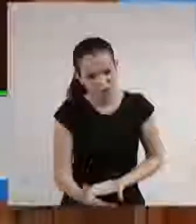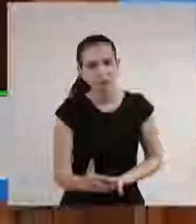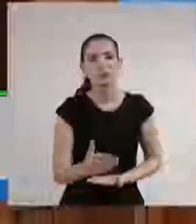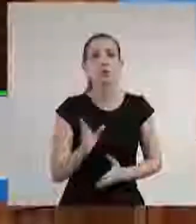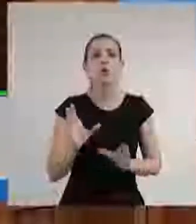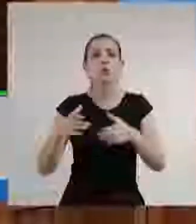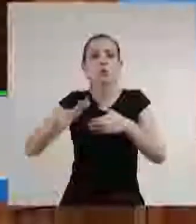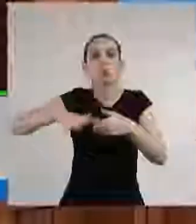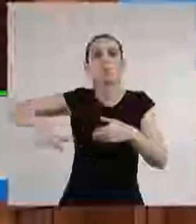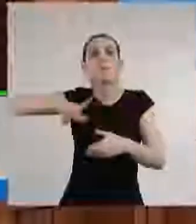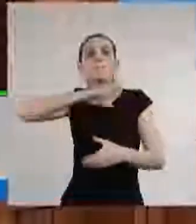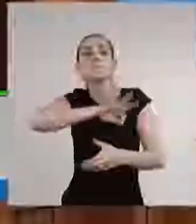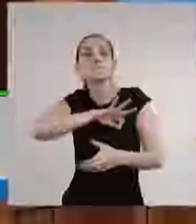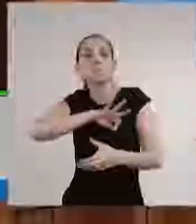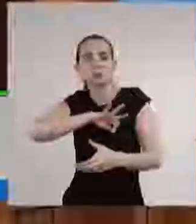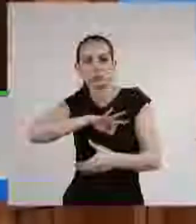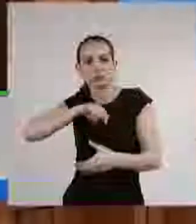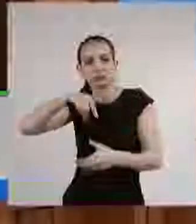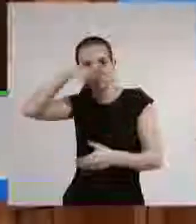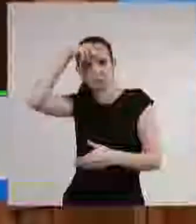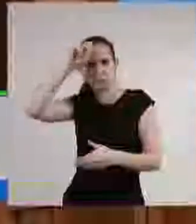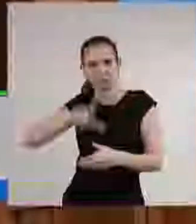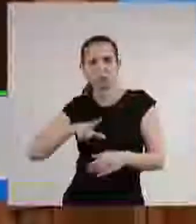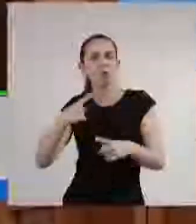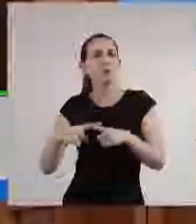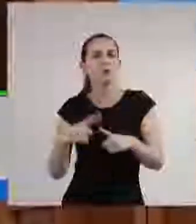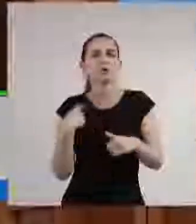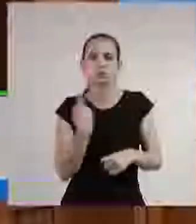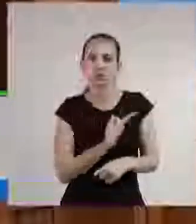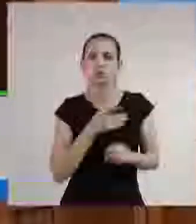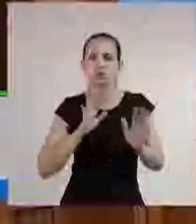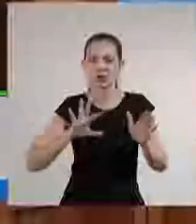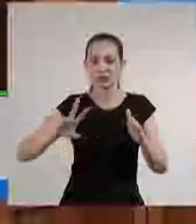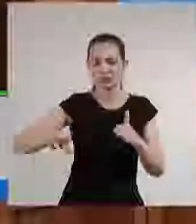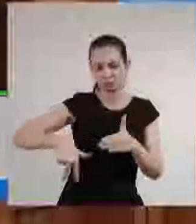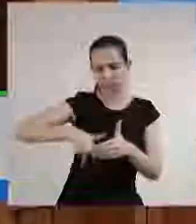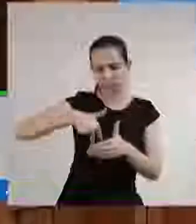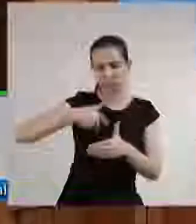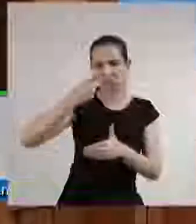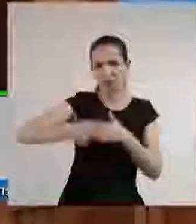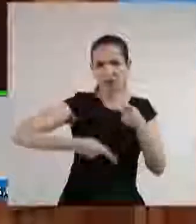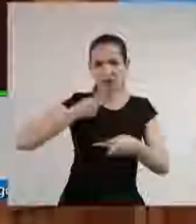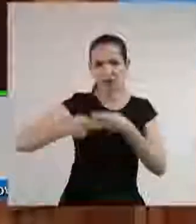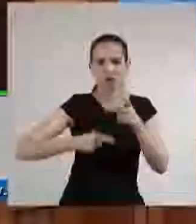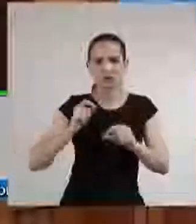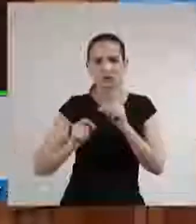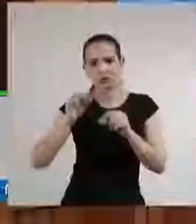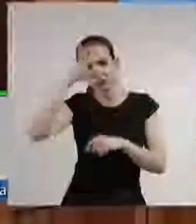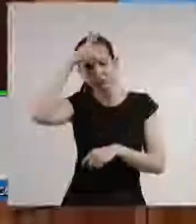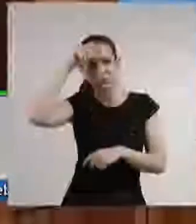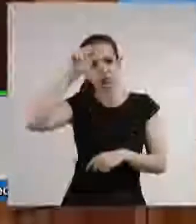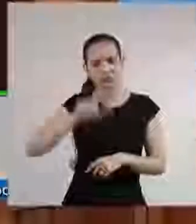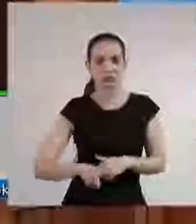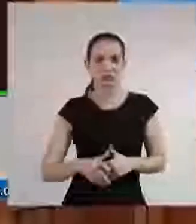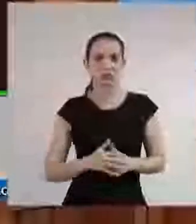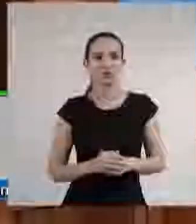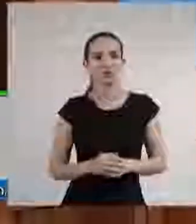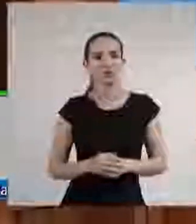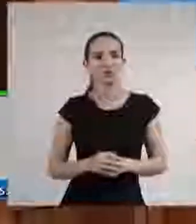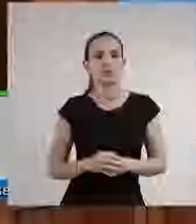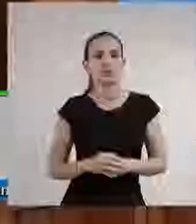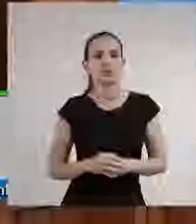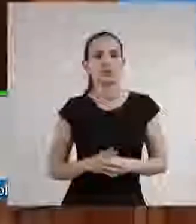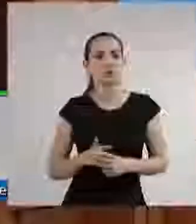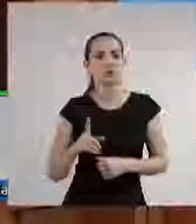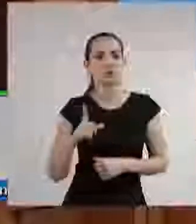Mato Grosso do Sul. Várias vezes utilizamos dessa tribuna para falar de que o Mato Grosso do Sul, apesar de